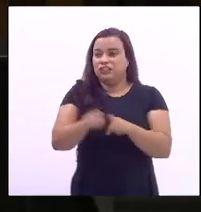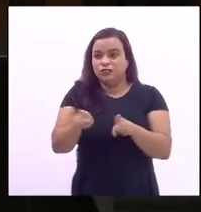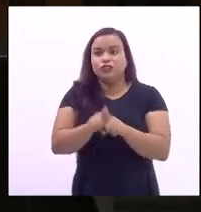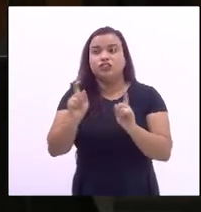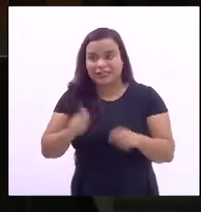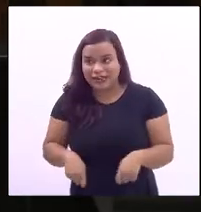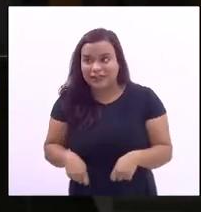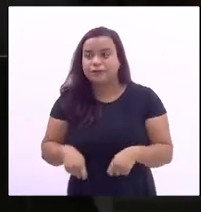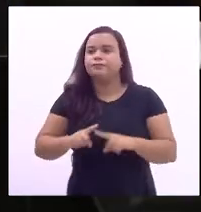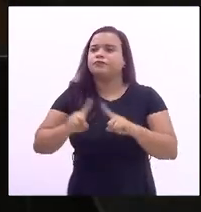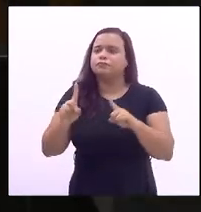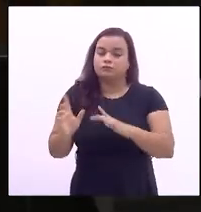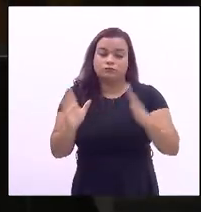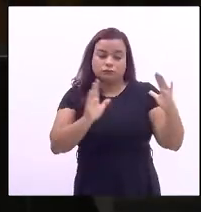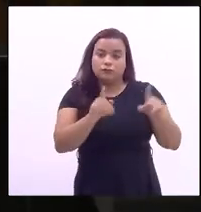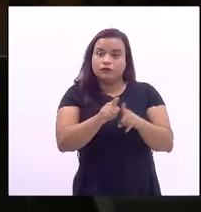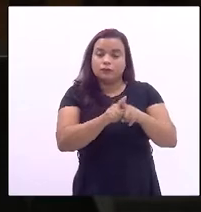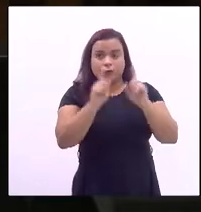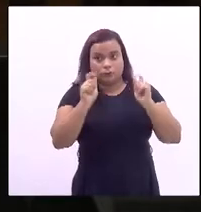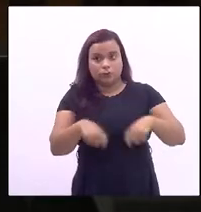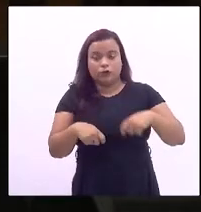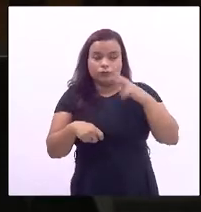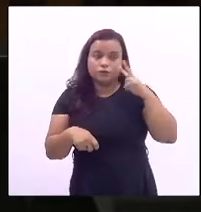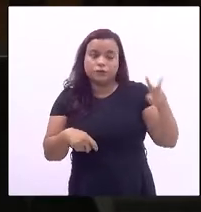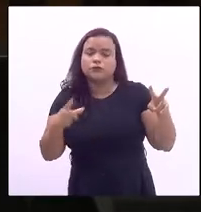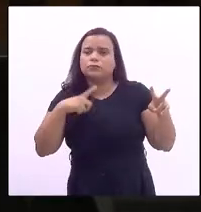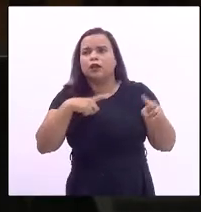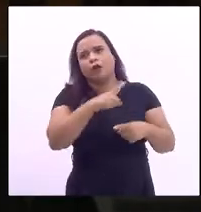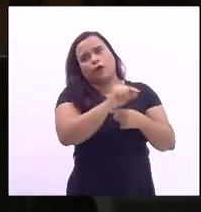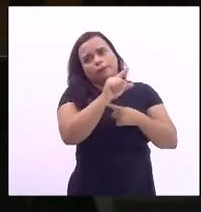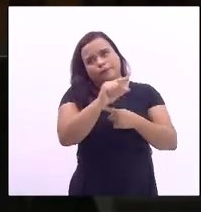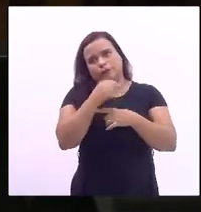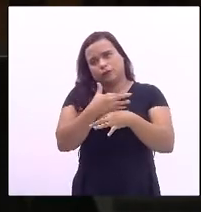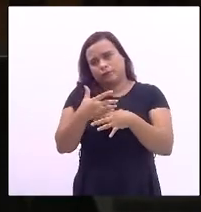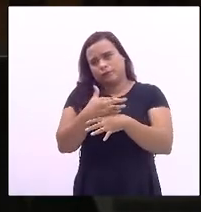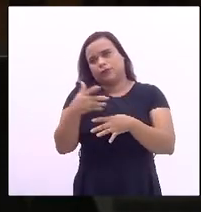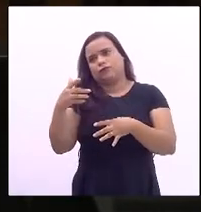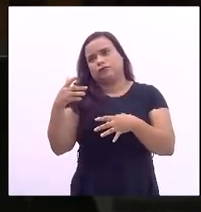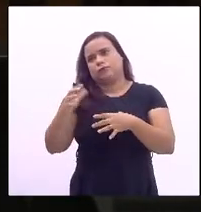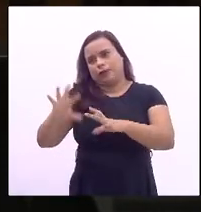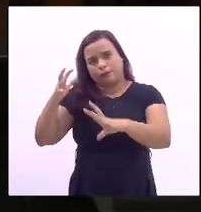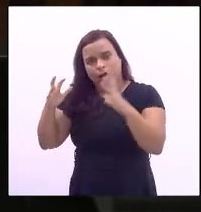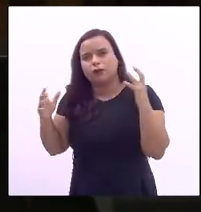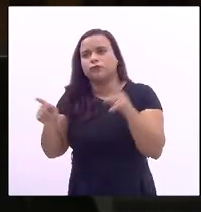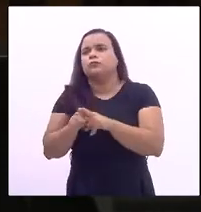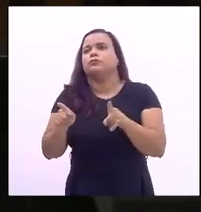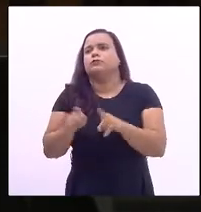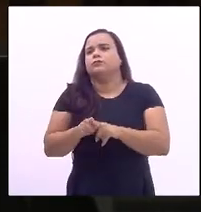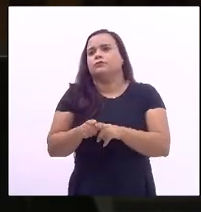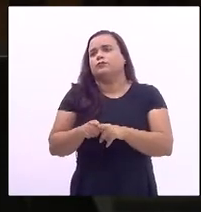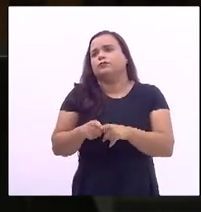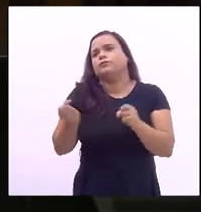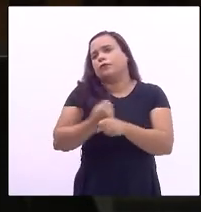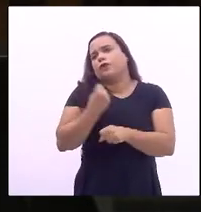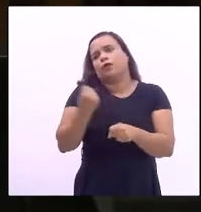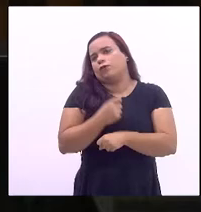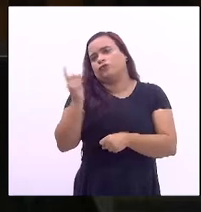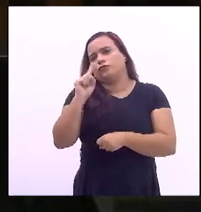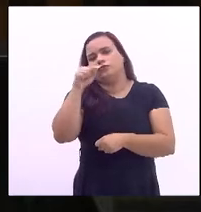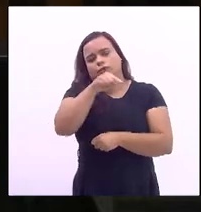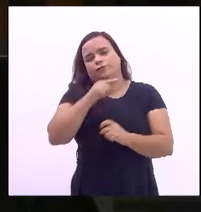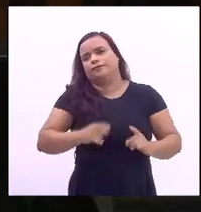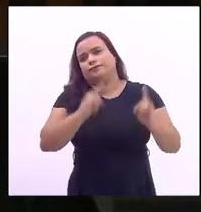Pode ser que haja É uma opção urbanístico-ambiental de não se construíram aquele